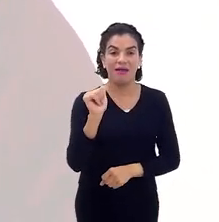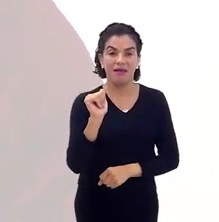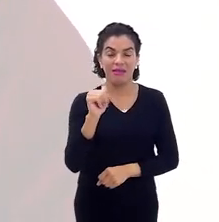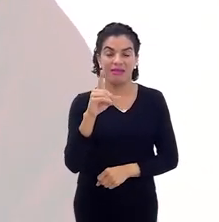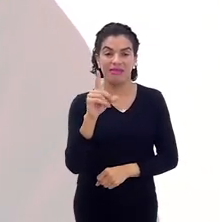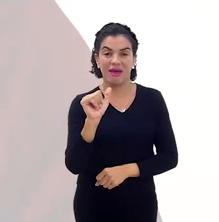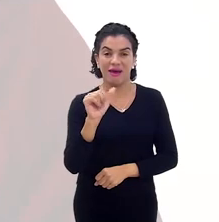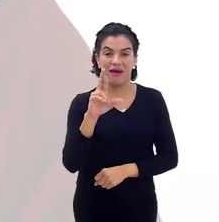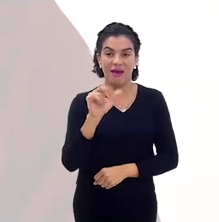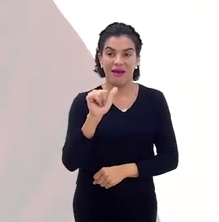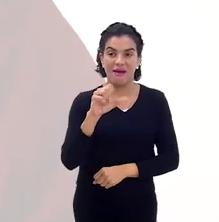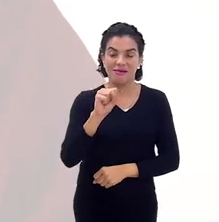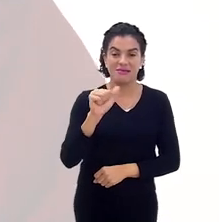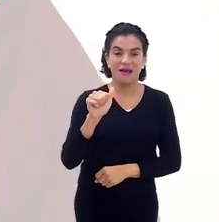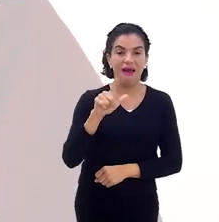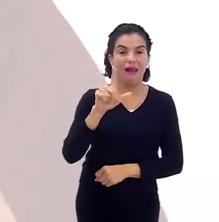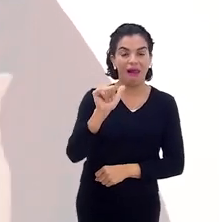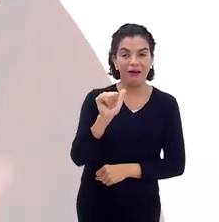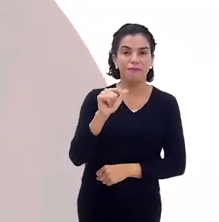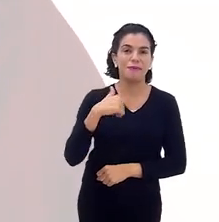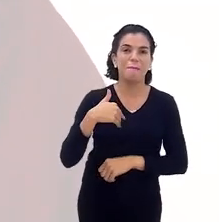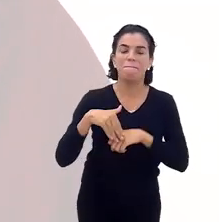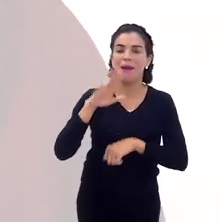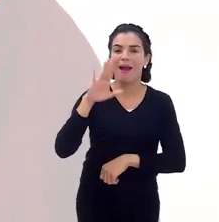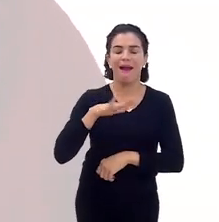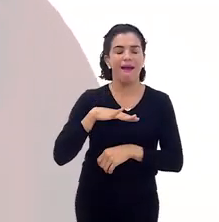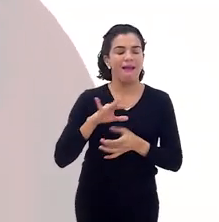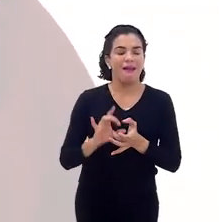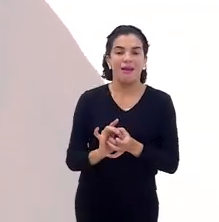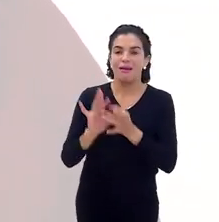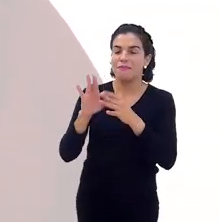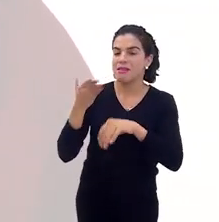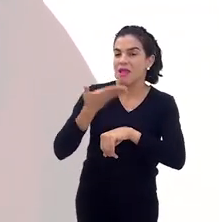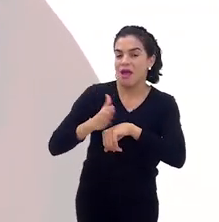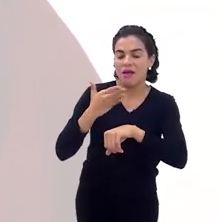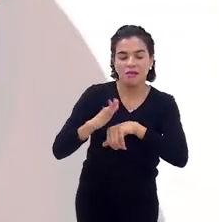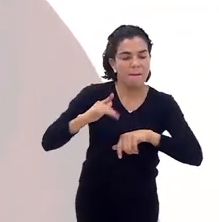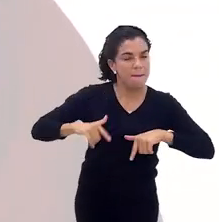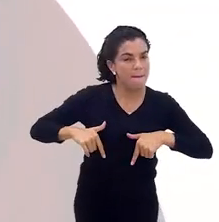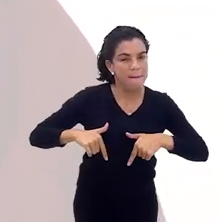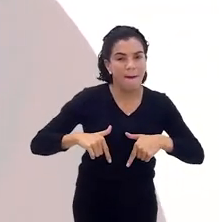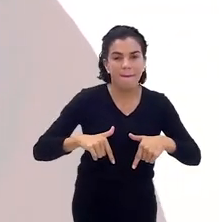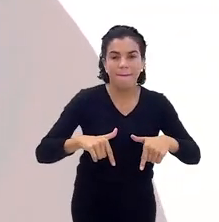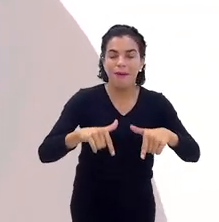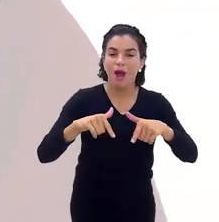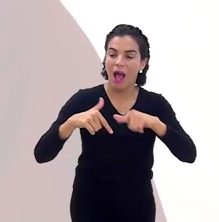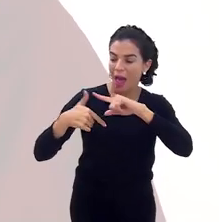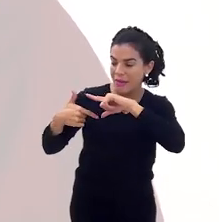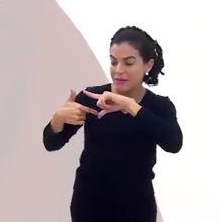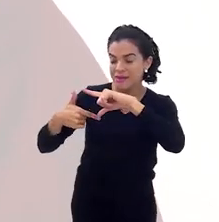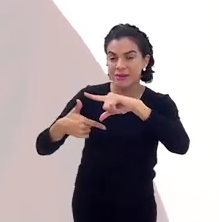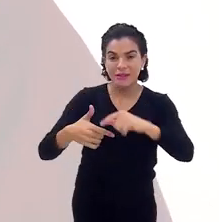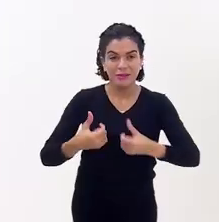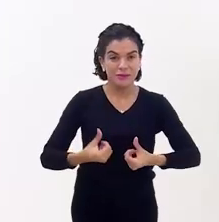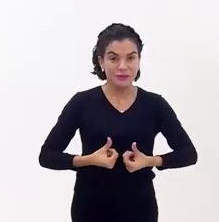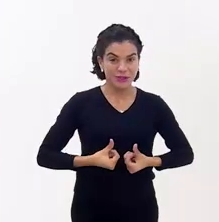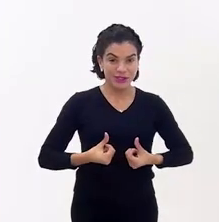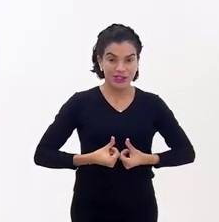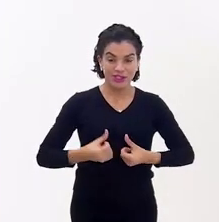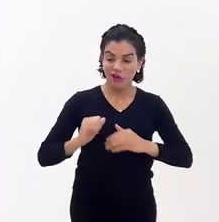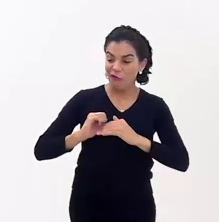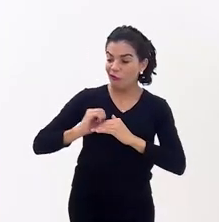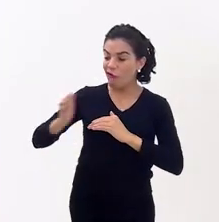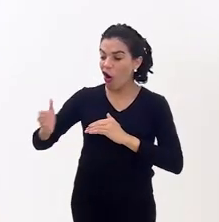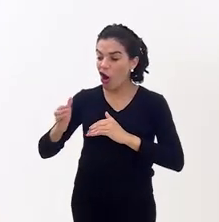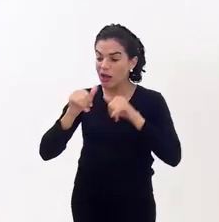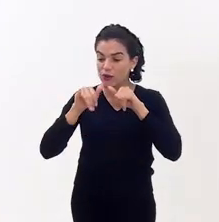assim, a gente tem muito mais liberdade de praticar a nossa, né, a nossa tradição fora